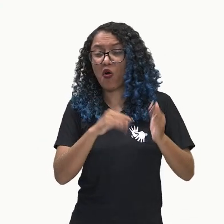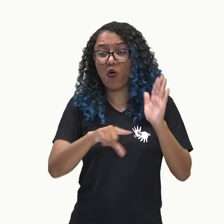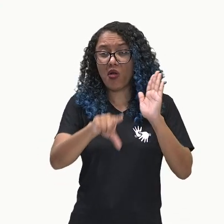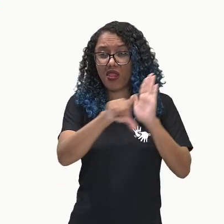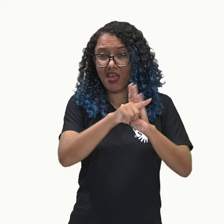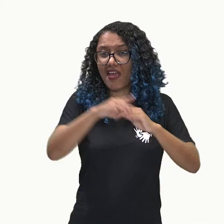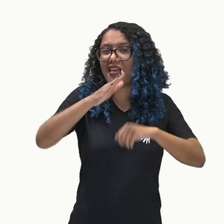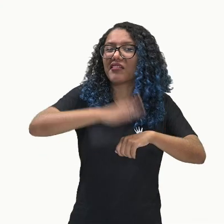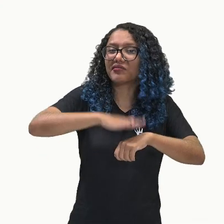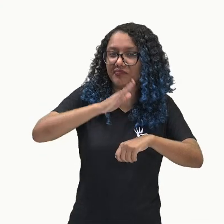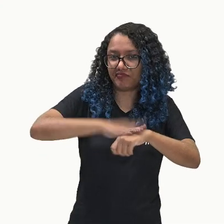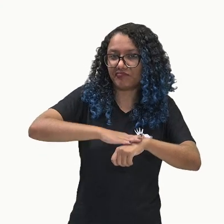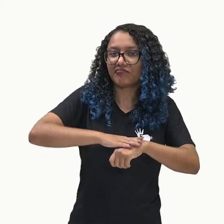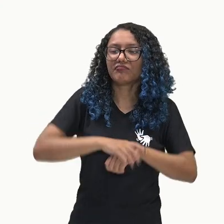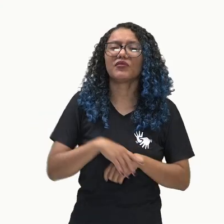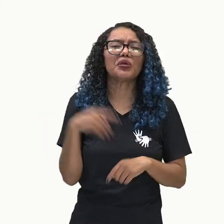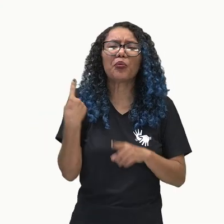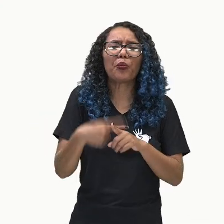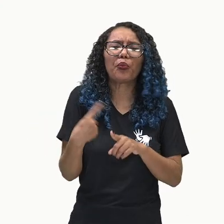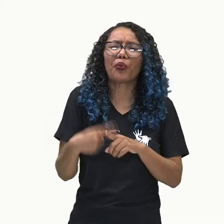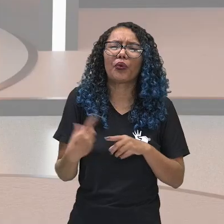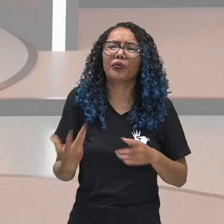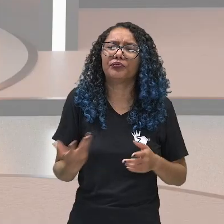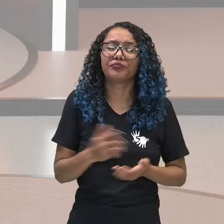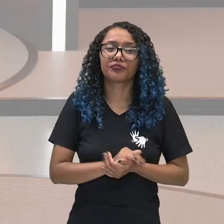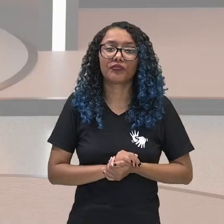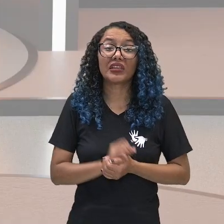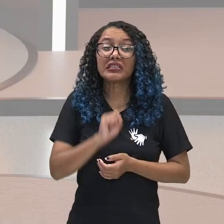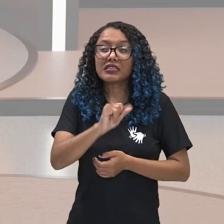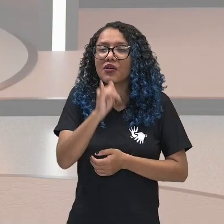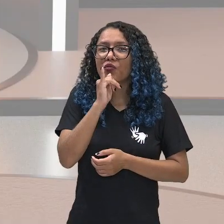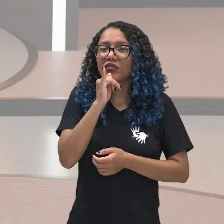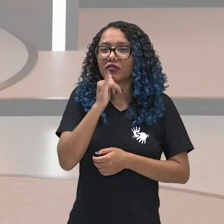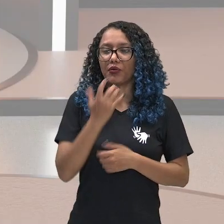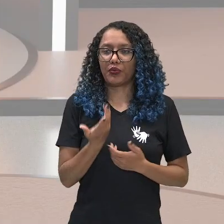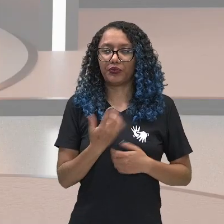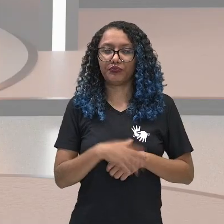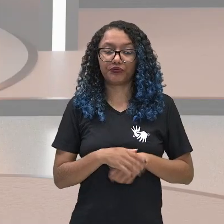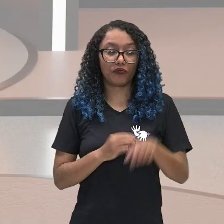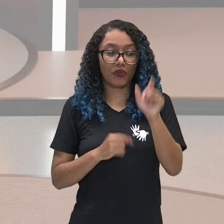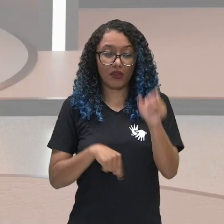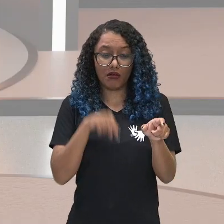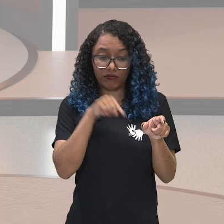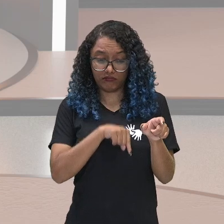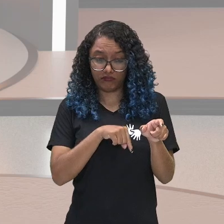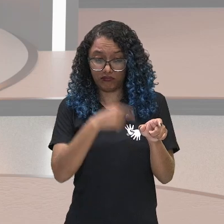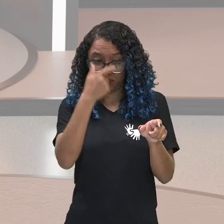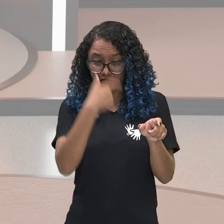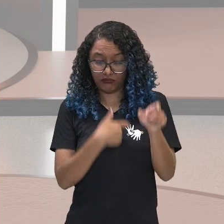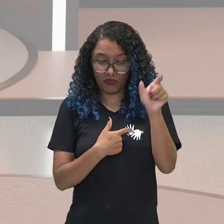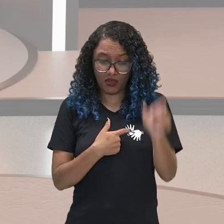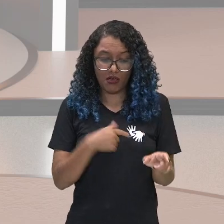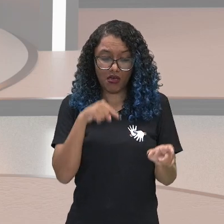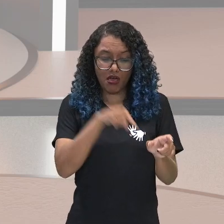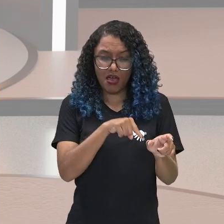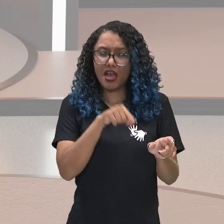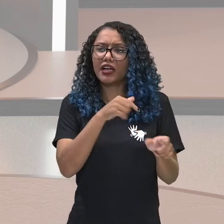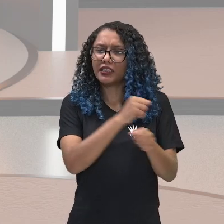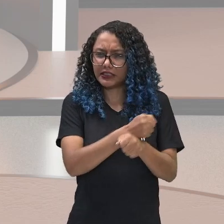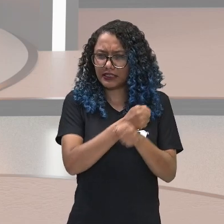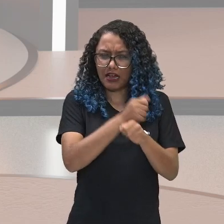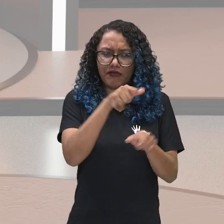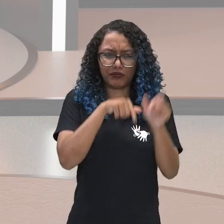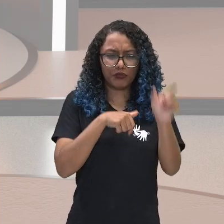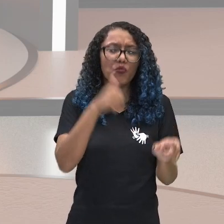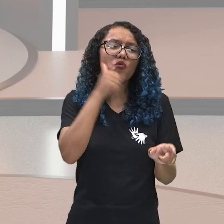emancipatórias, tá? Então, por quê? Se eu tenho um filho, eu sou escrava, né? Uma pessoa que foi escravizada. Se eu